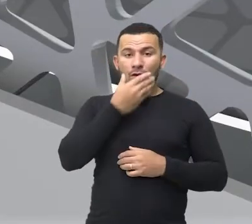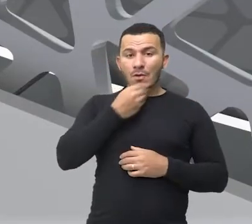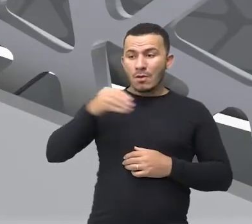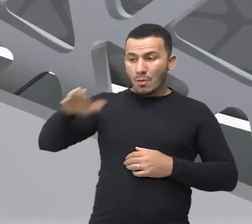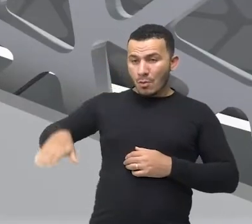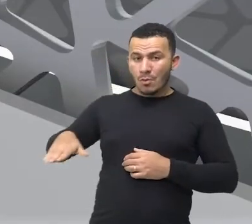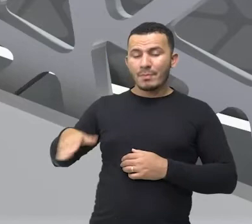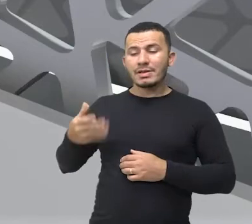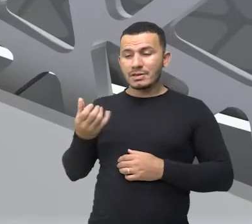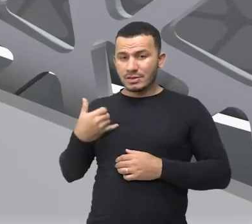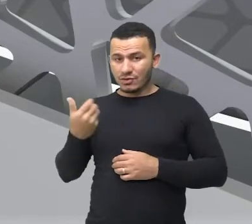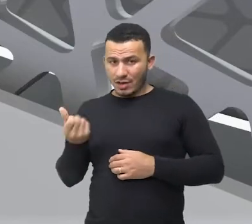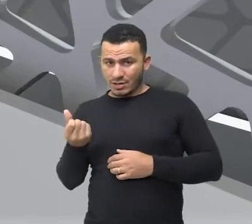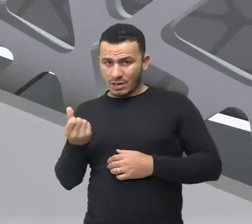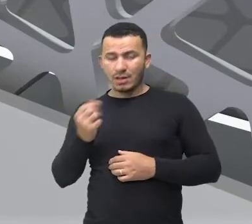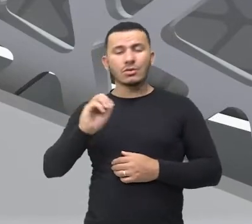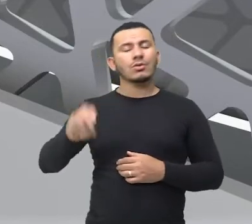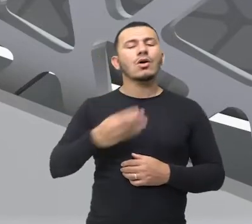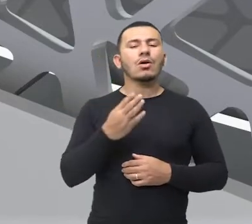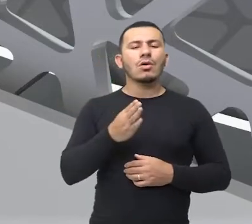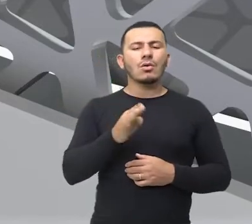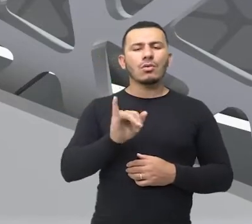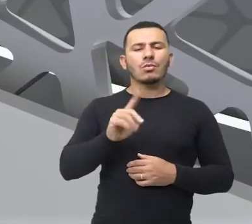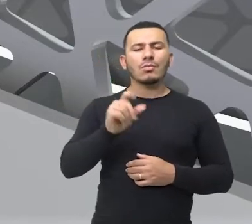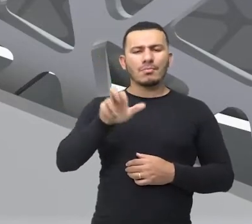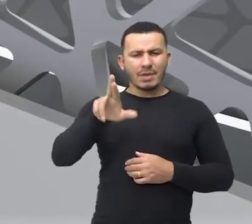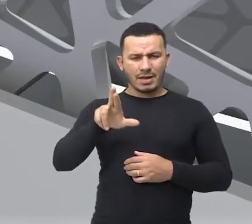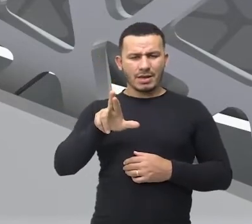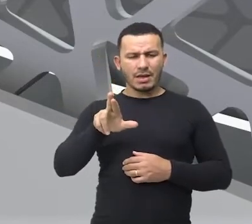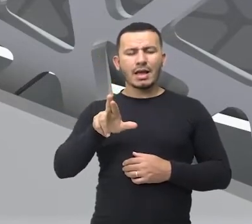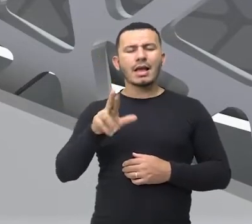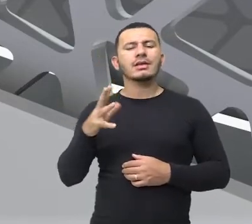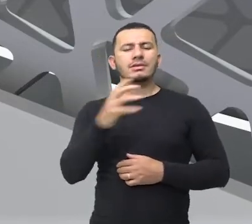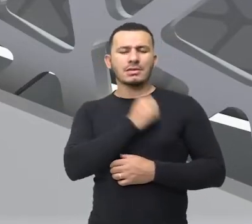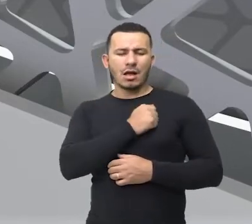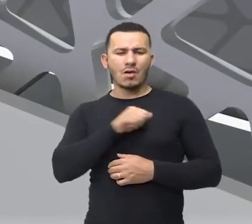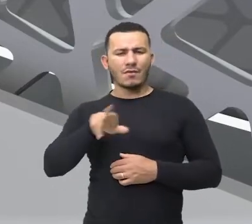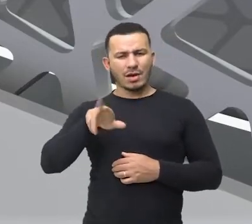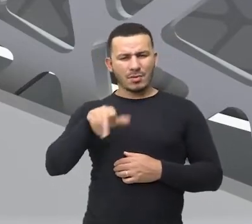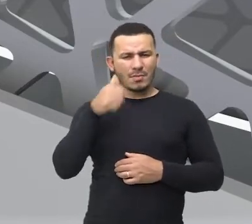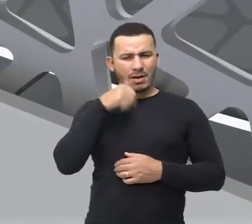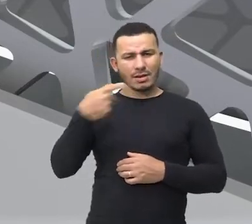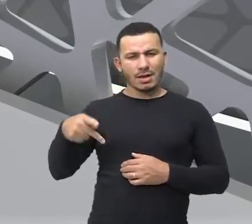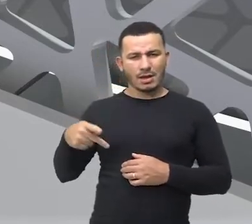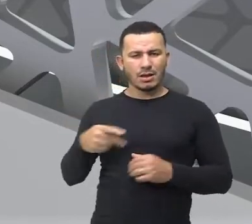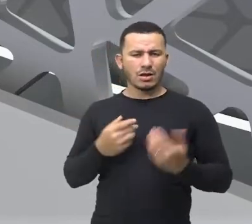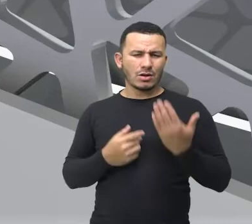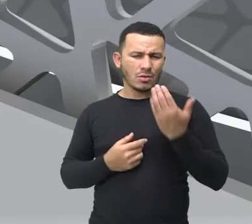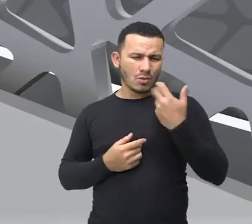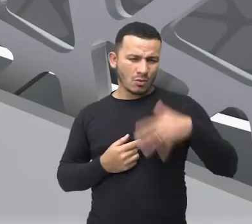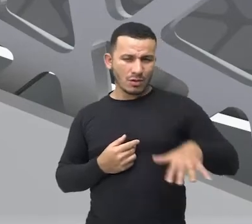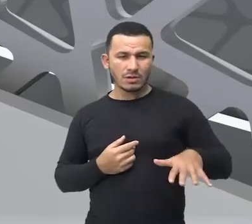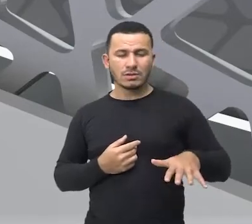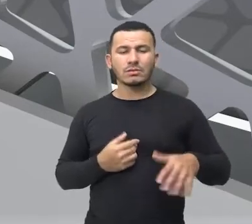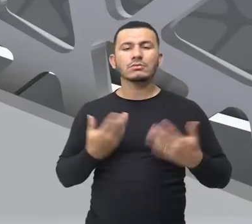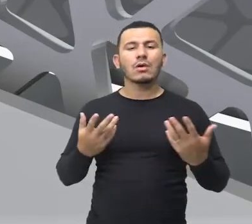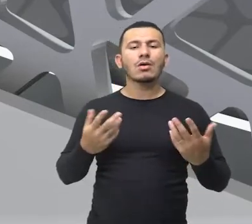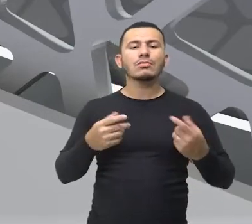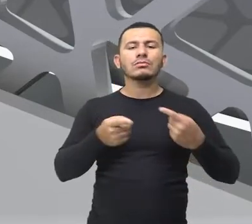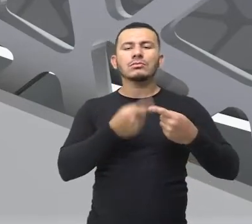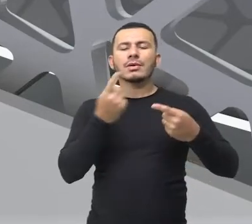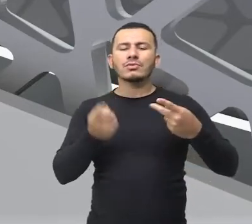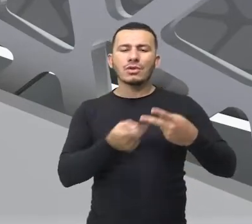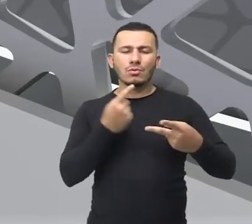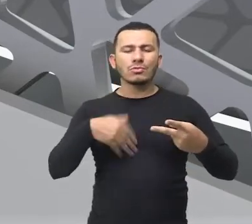mais nova ou Bride Walker salva a irmã mais nova? Percebam que o primeiro título.